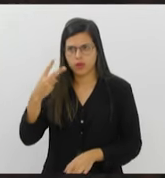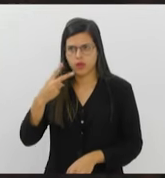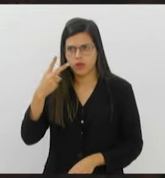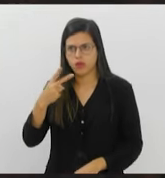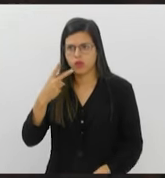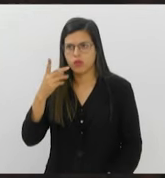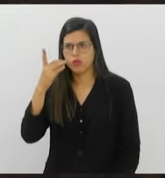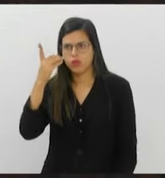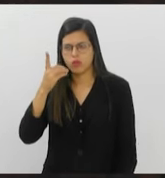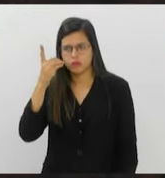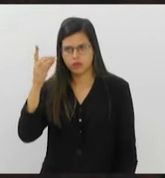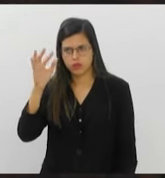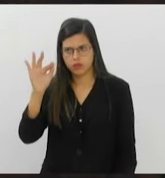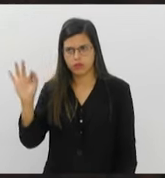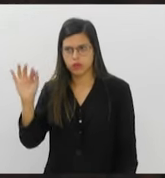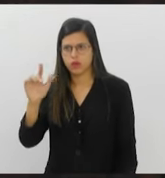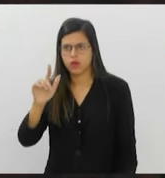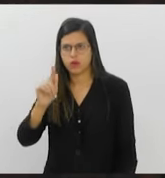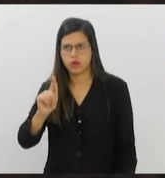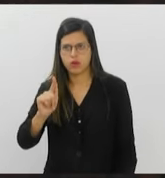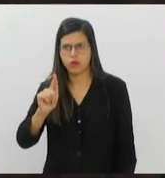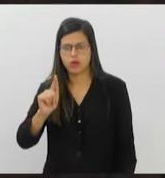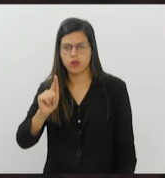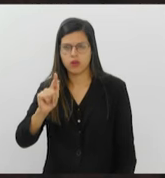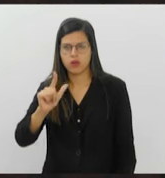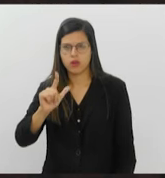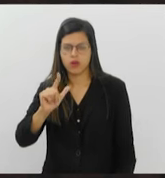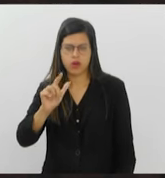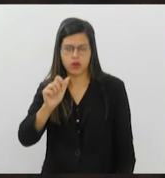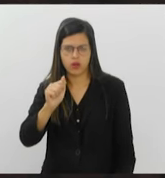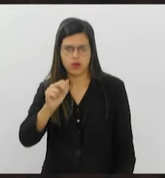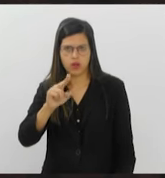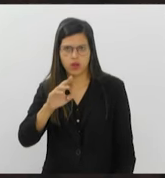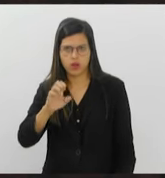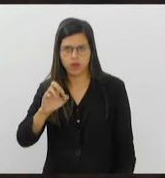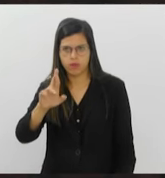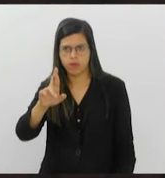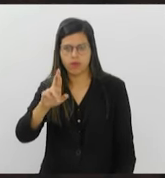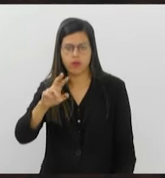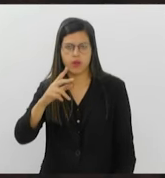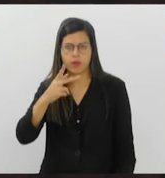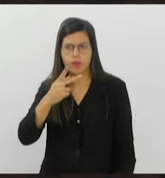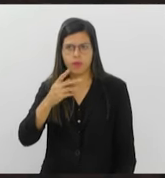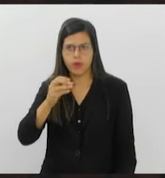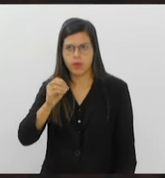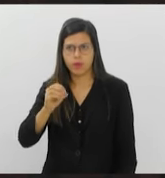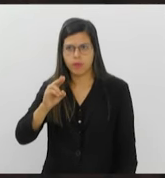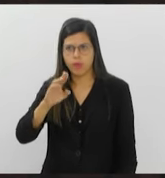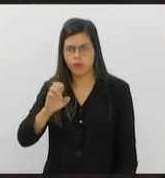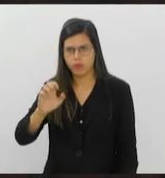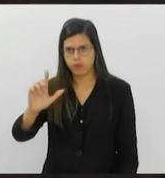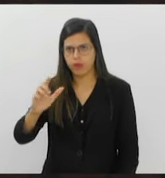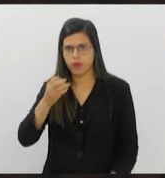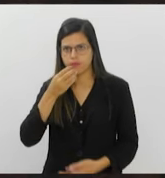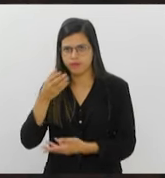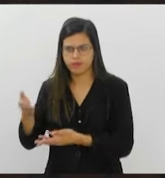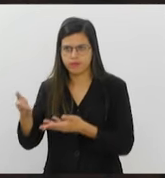deputado federal, Glauber Poubel, aqui conosco, seja sempre bem-vindo a este parlamento.